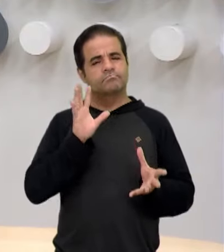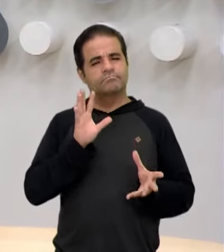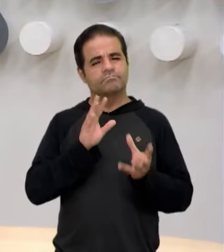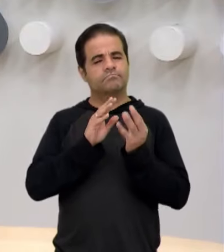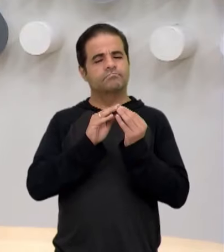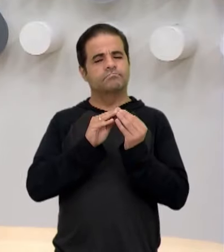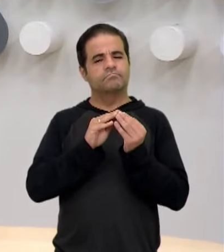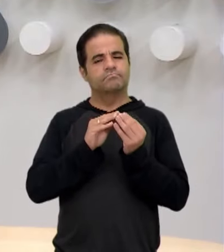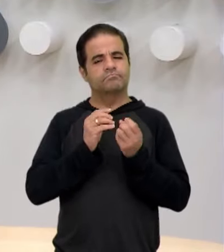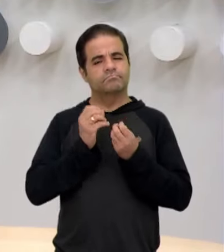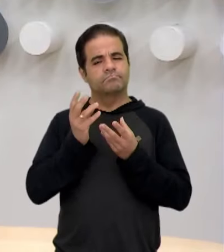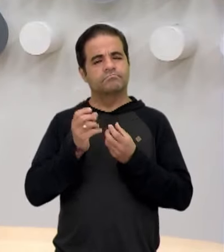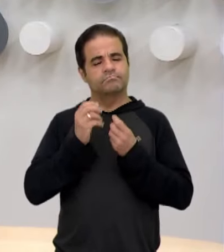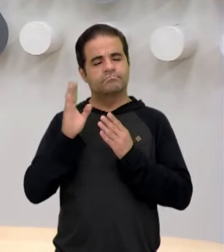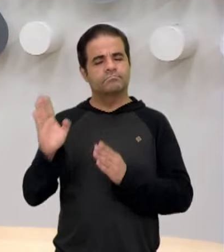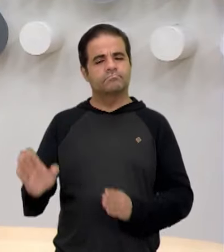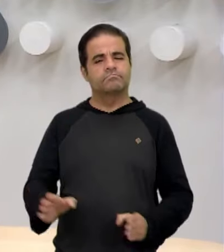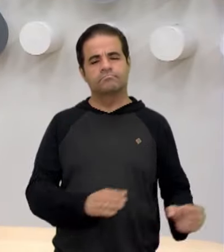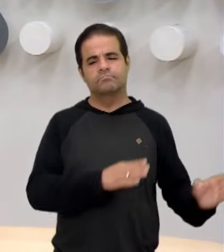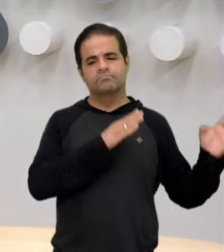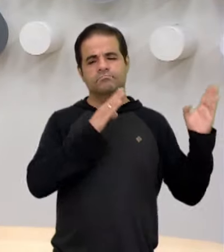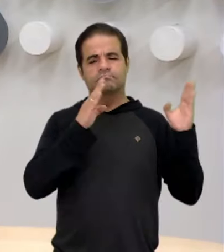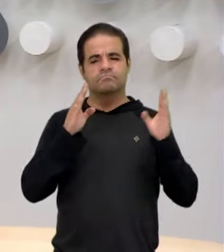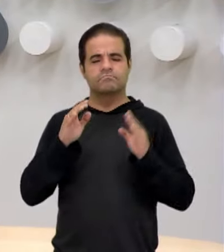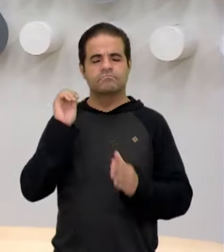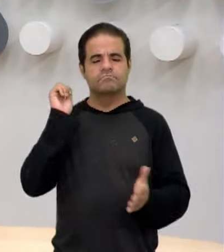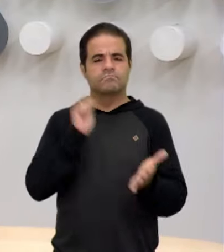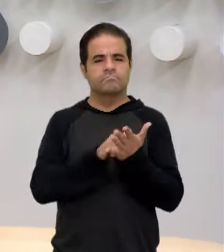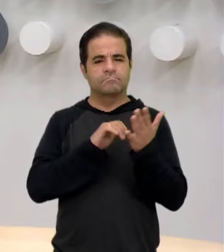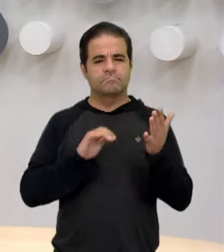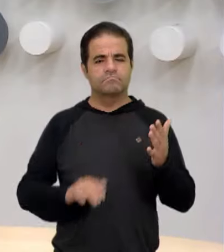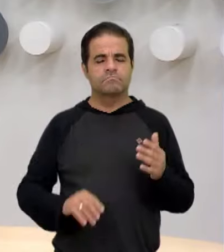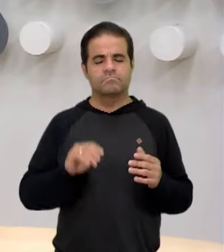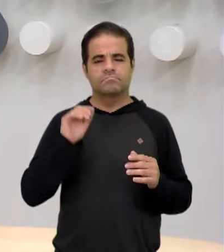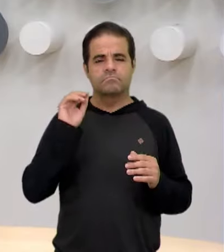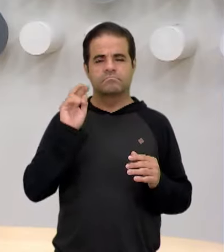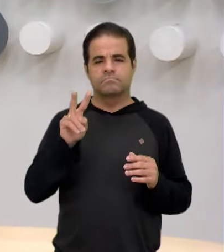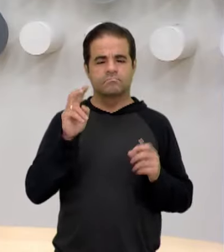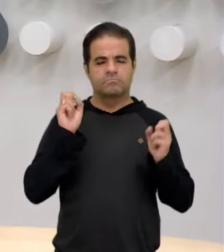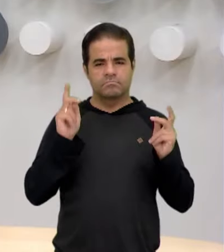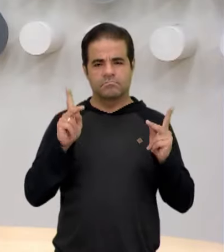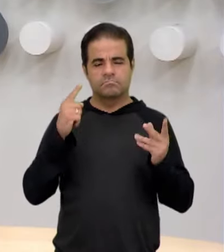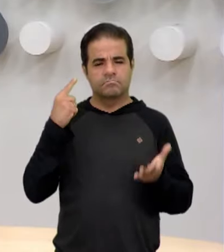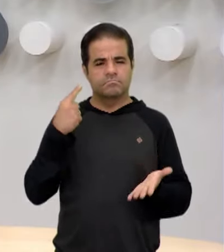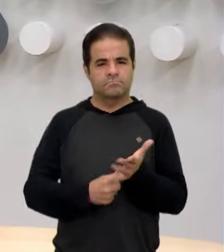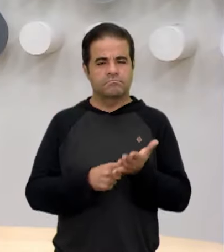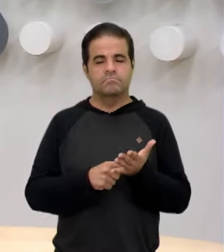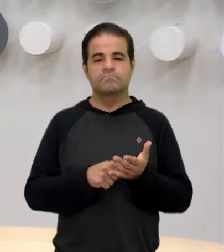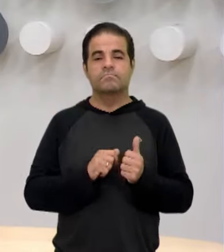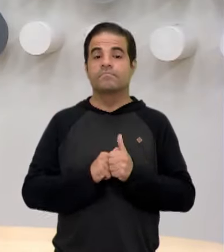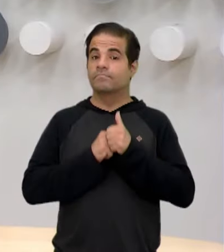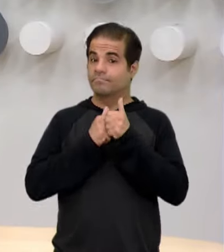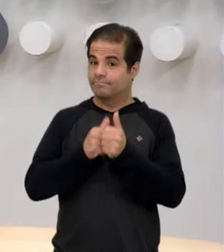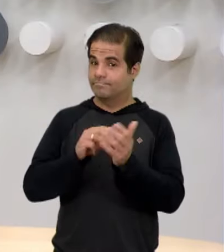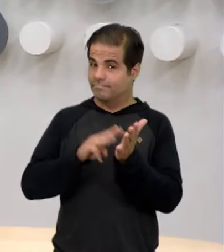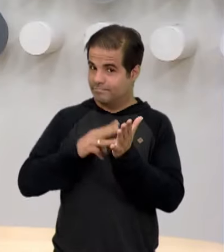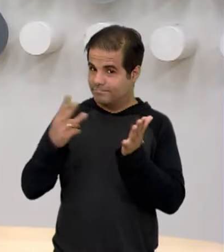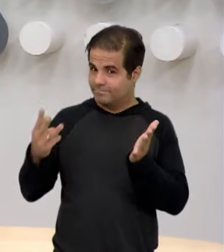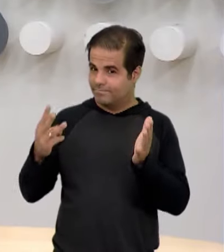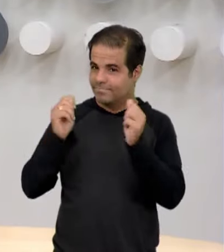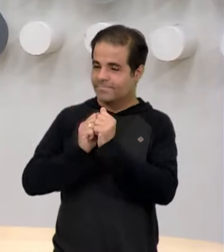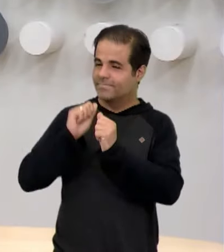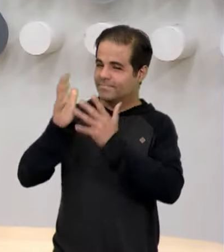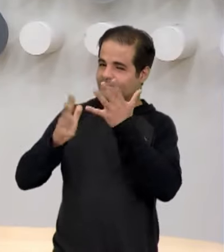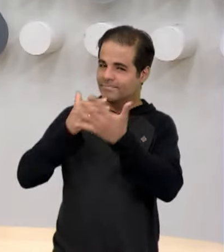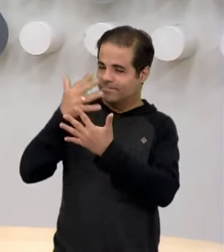teve aí ao longo aí dessa atividade 2. Beleza, gente? Hoje eu estou com o Moésio aqui na